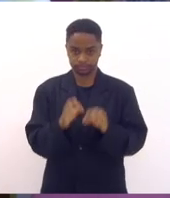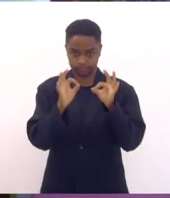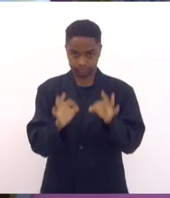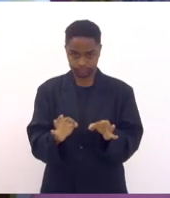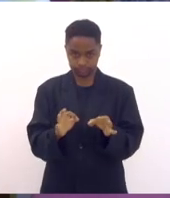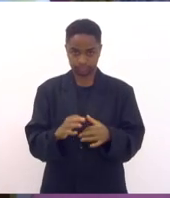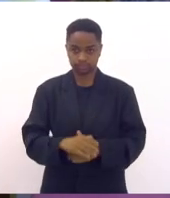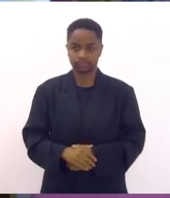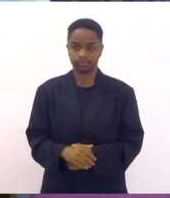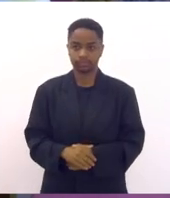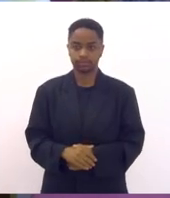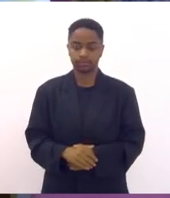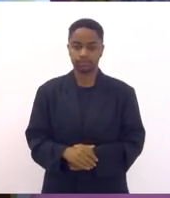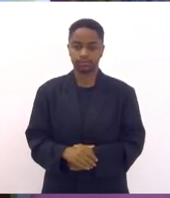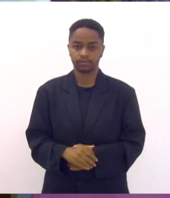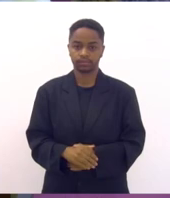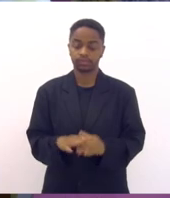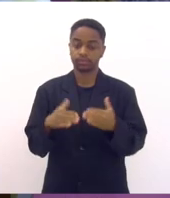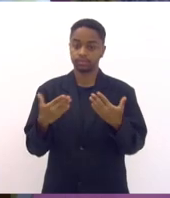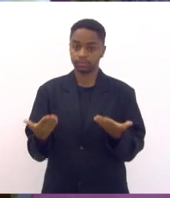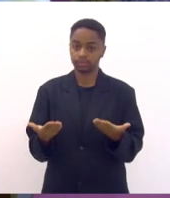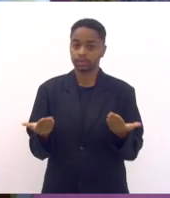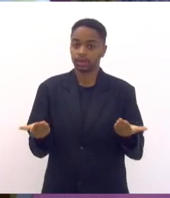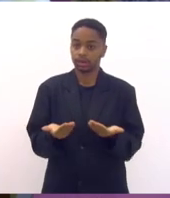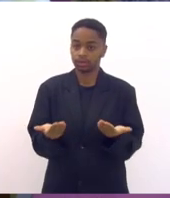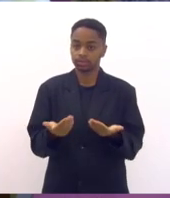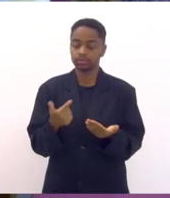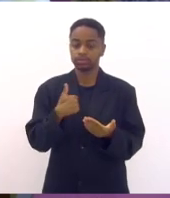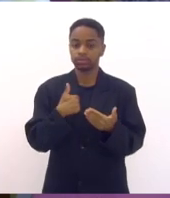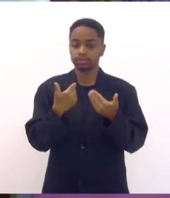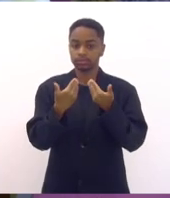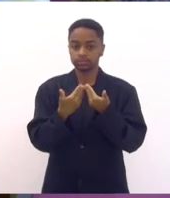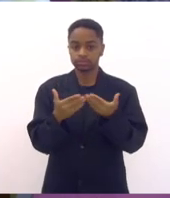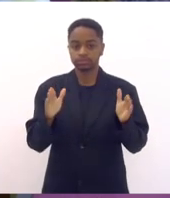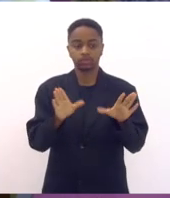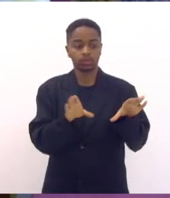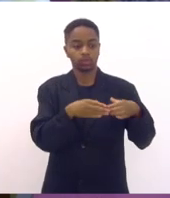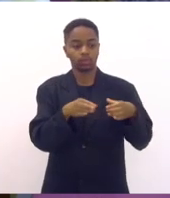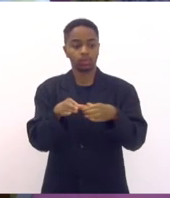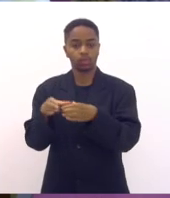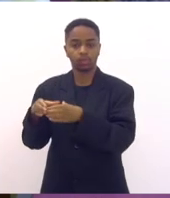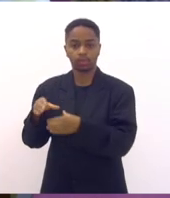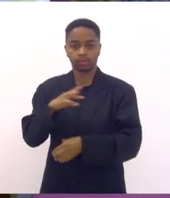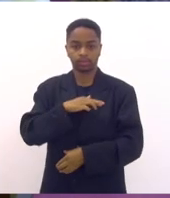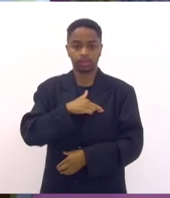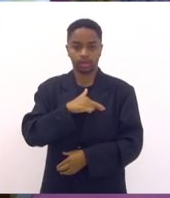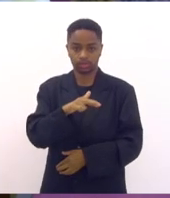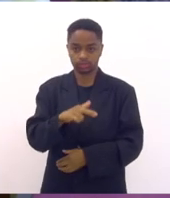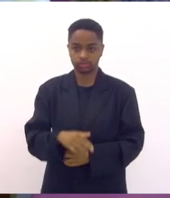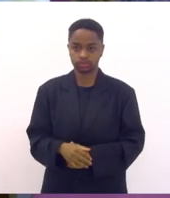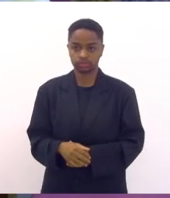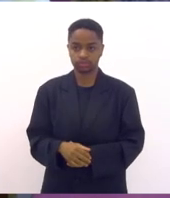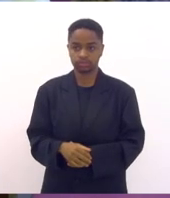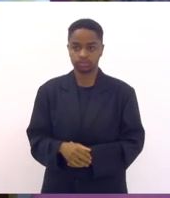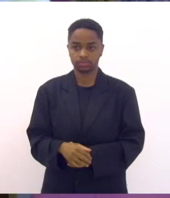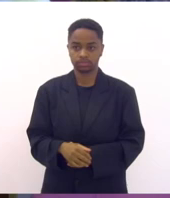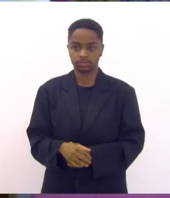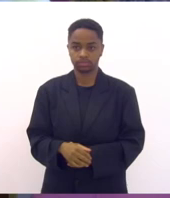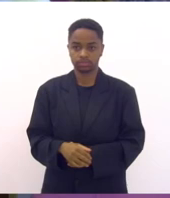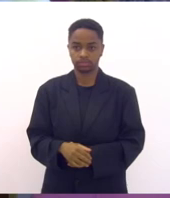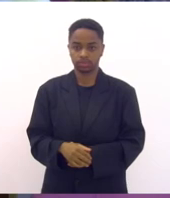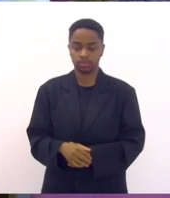correto Então agora eu vou abrir aos religiosos cumprindo aqui a minha